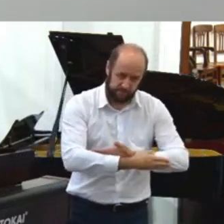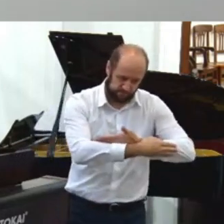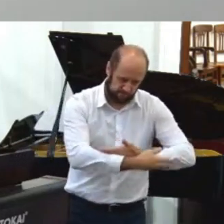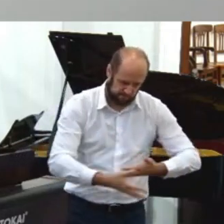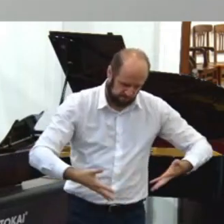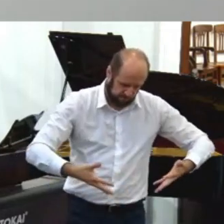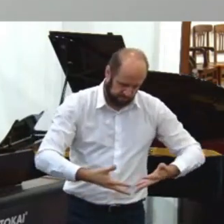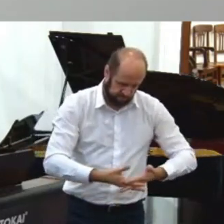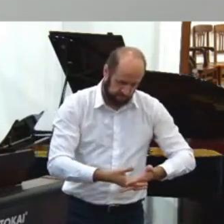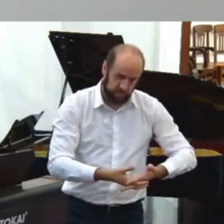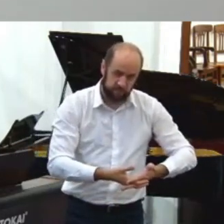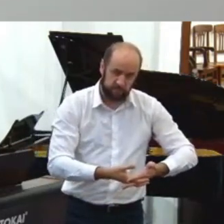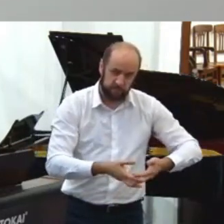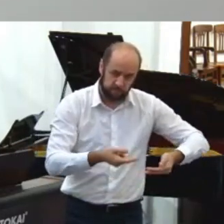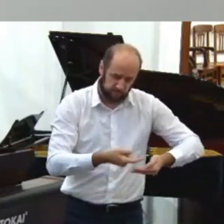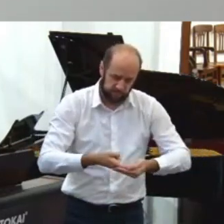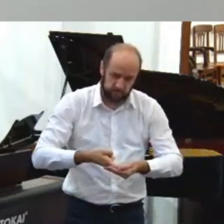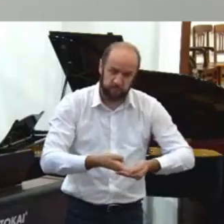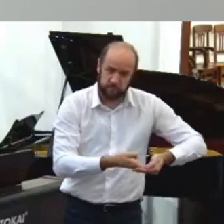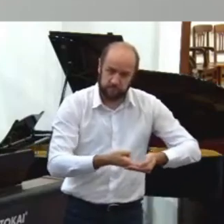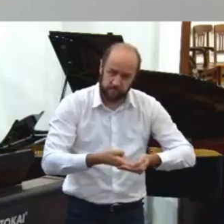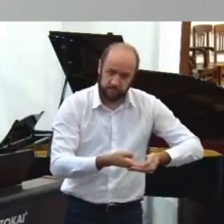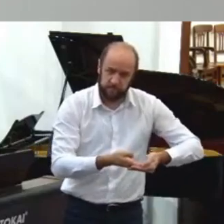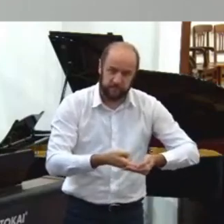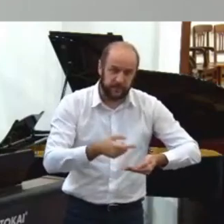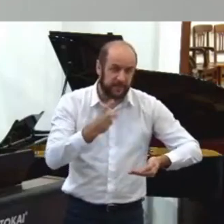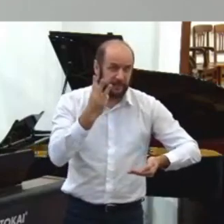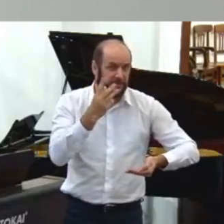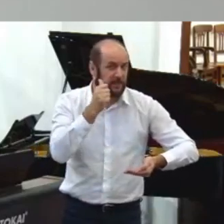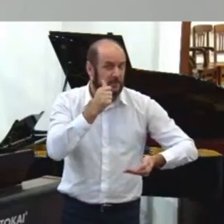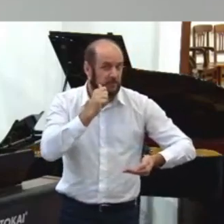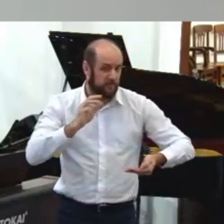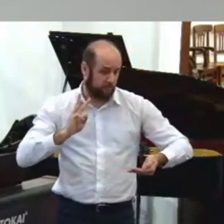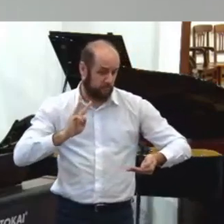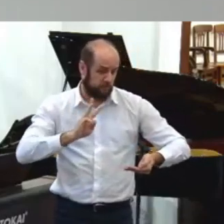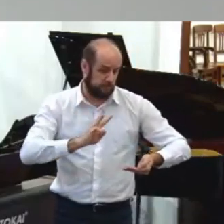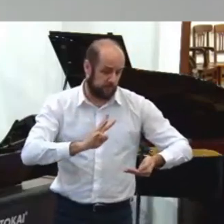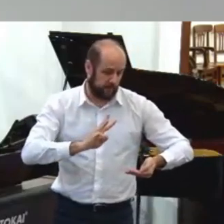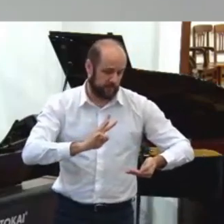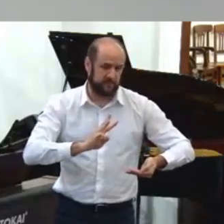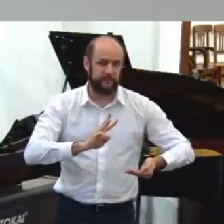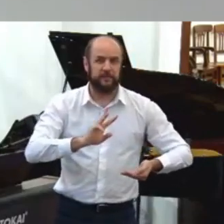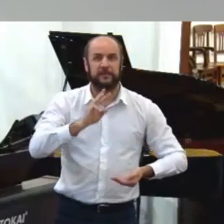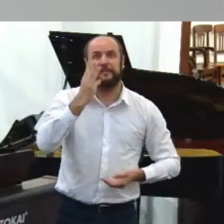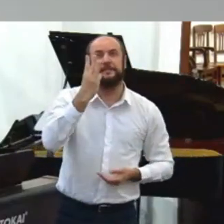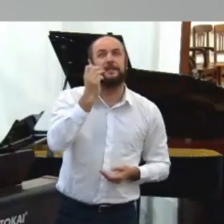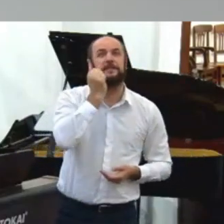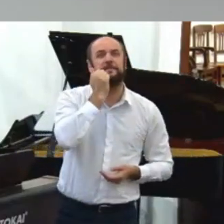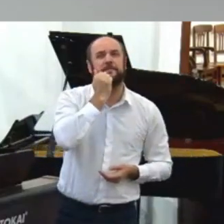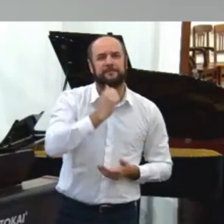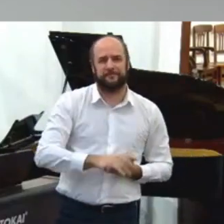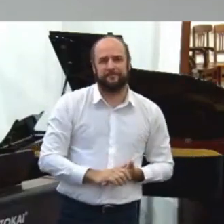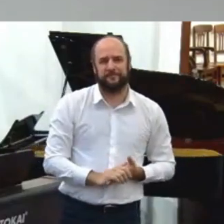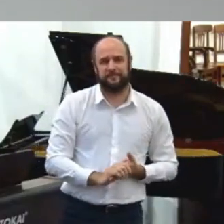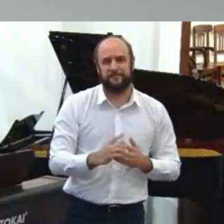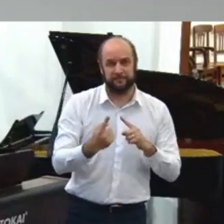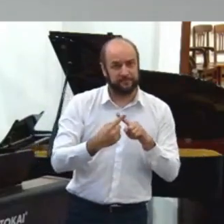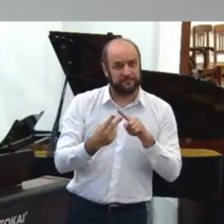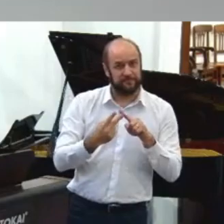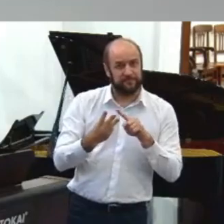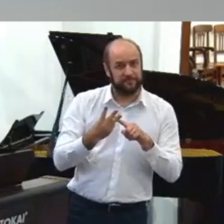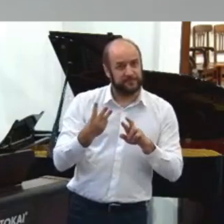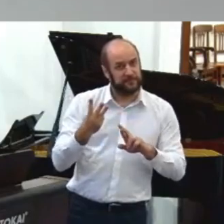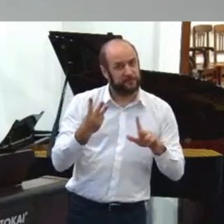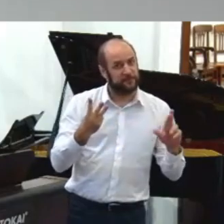de um cesto e 3 mulheres olhando para ele, porque são, em tese, as 3 mães de Moisés. Elas são